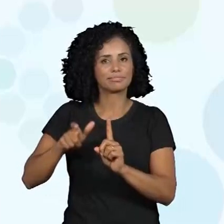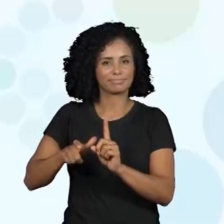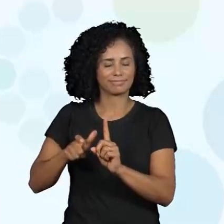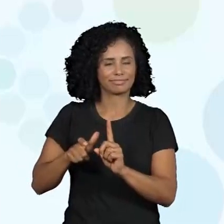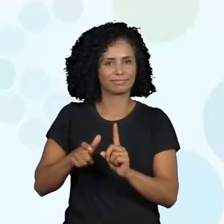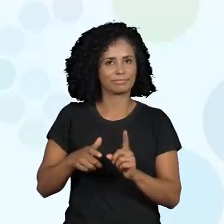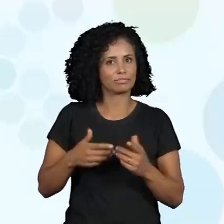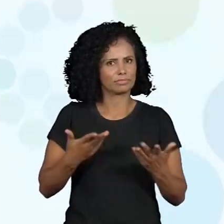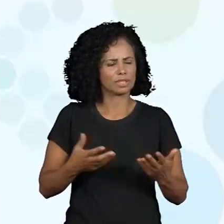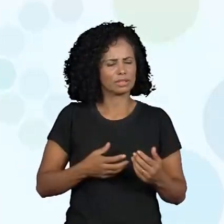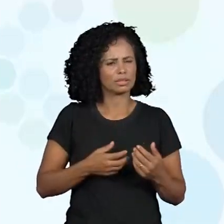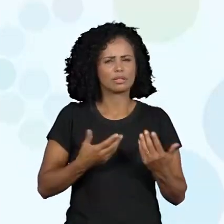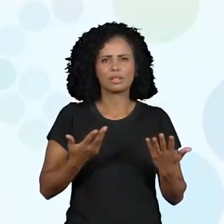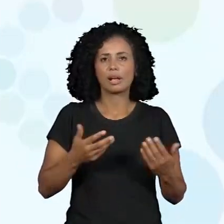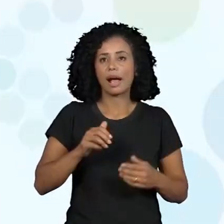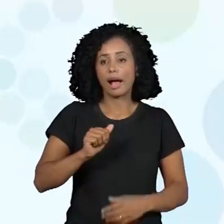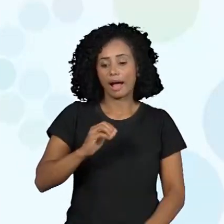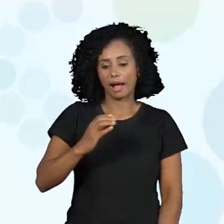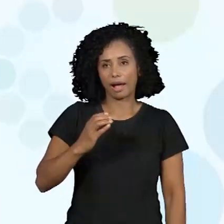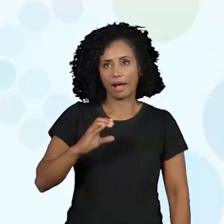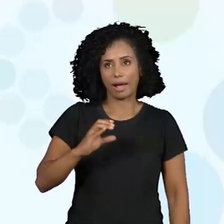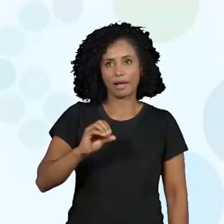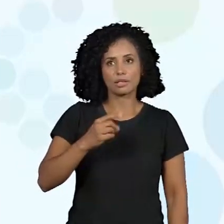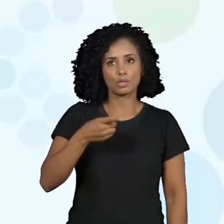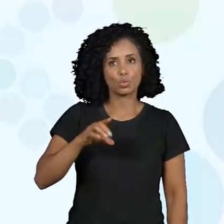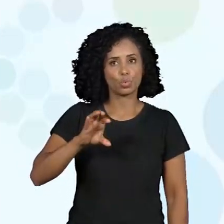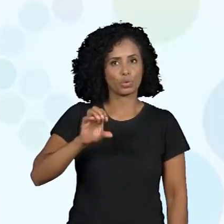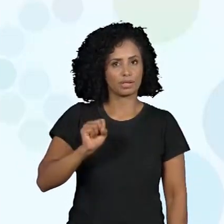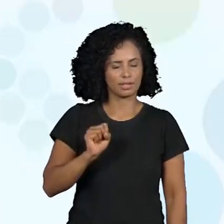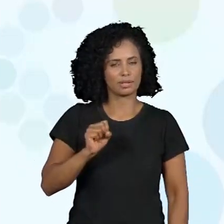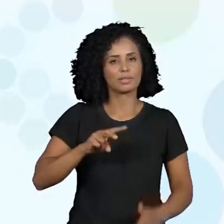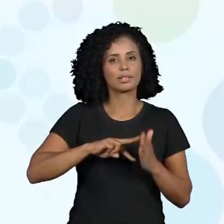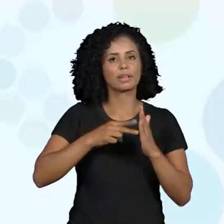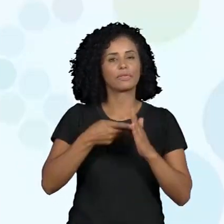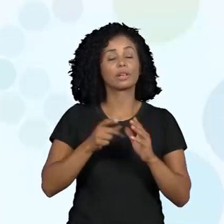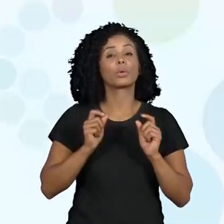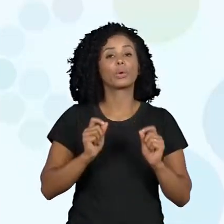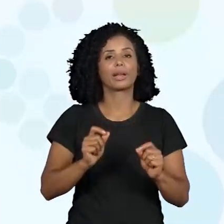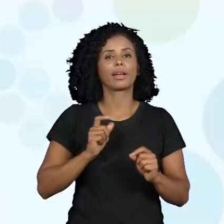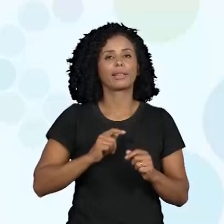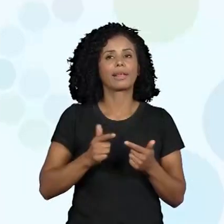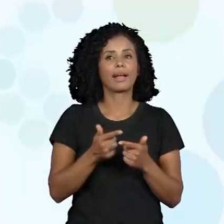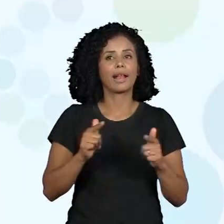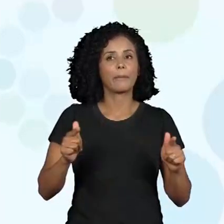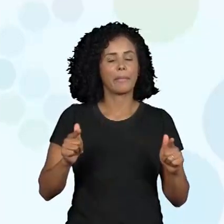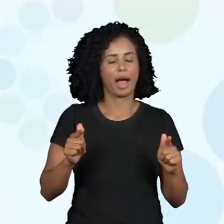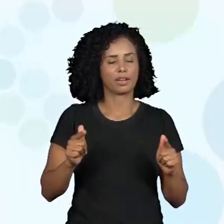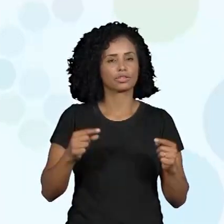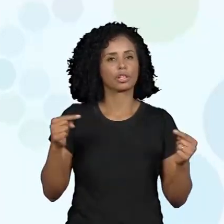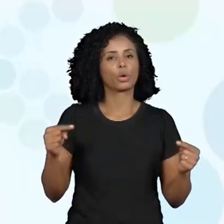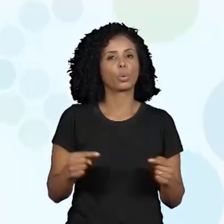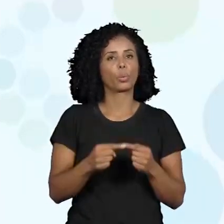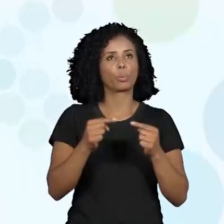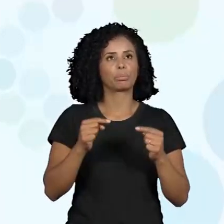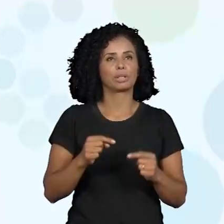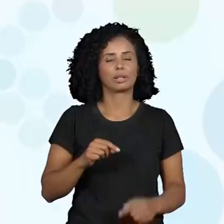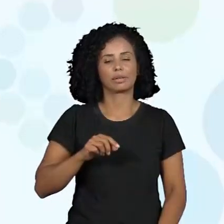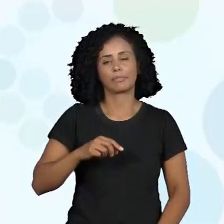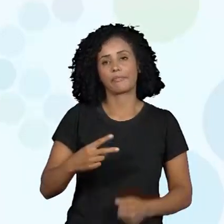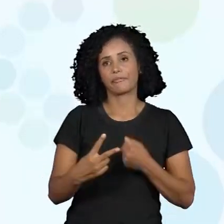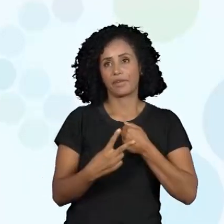de ações nos referimos a uma classe gramatical chamada de